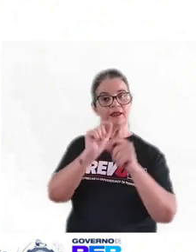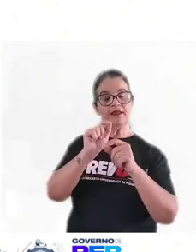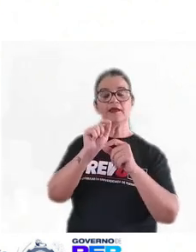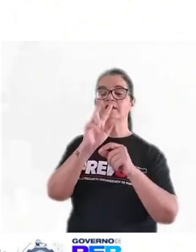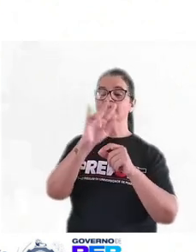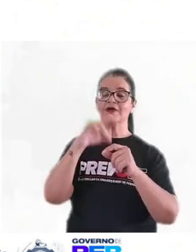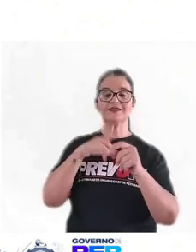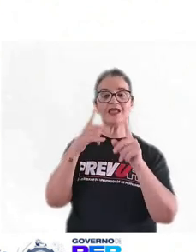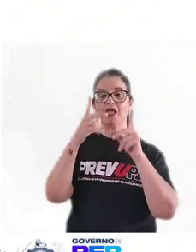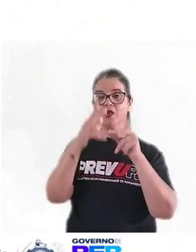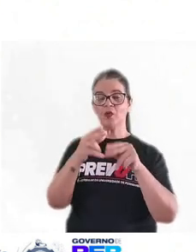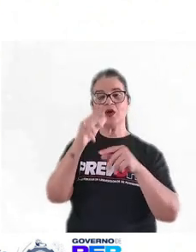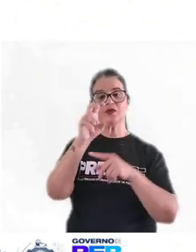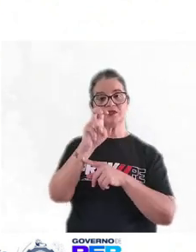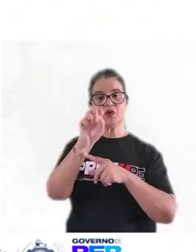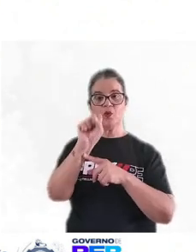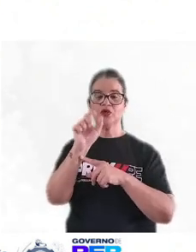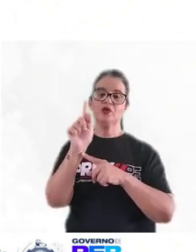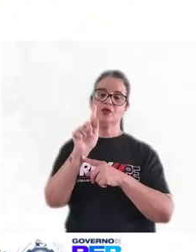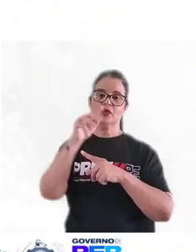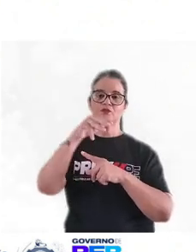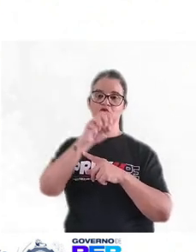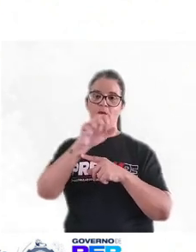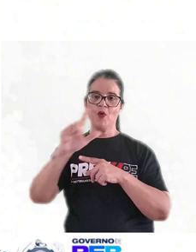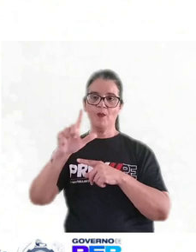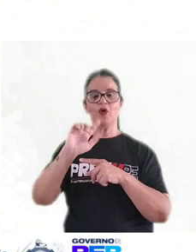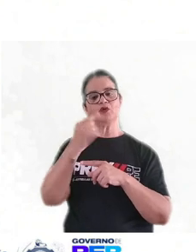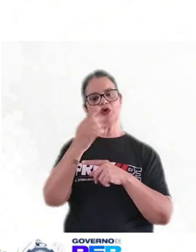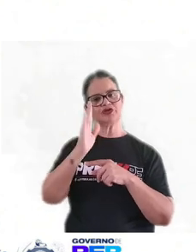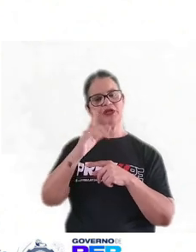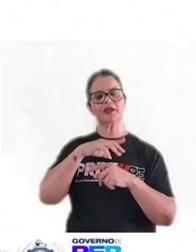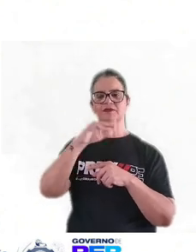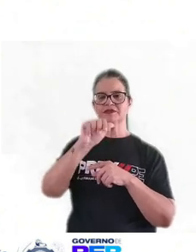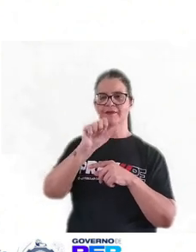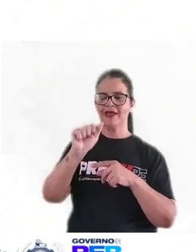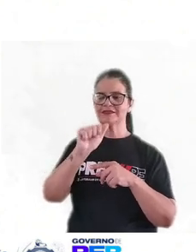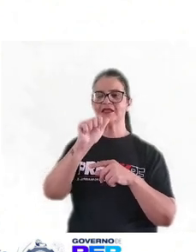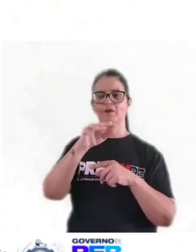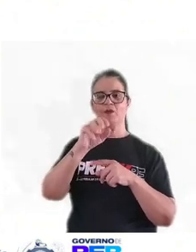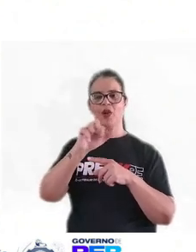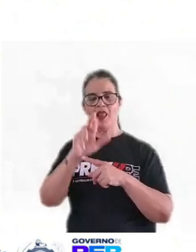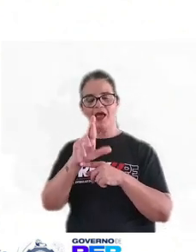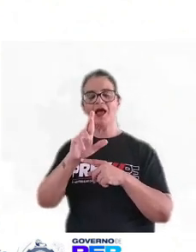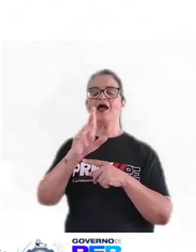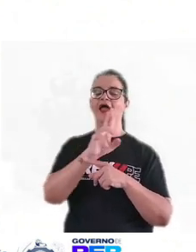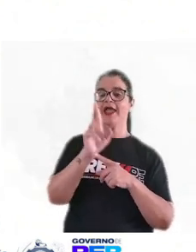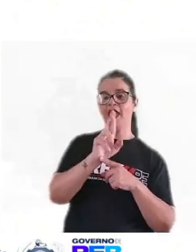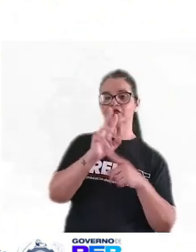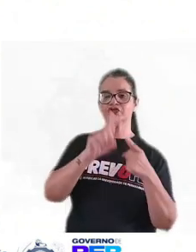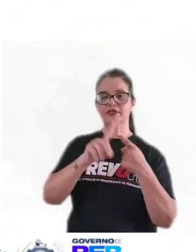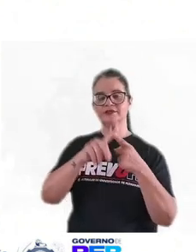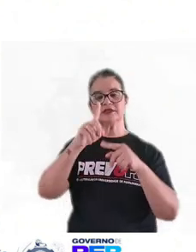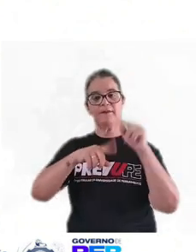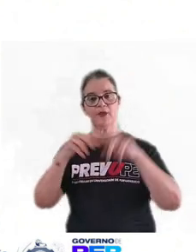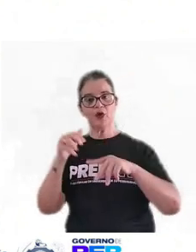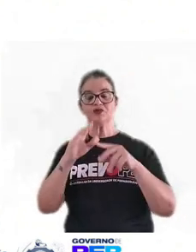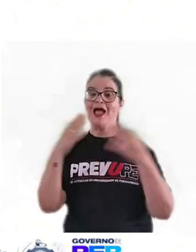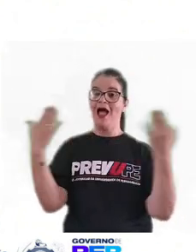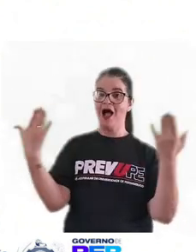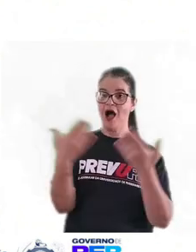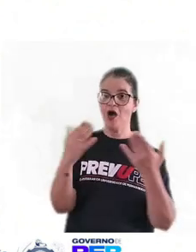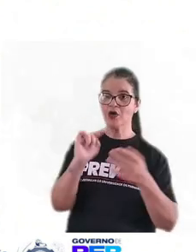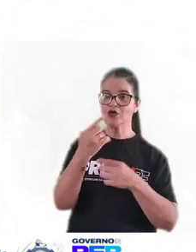que será igual a 58 gramas por mol. Então, nós já temos a massa molar, tanto de reagentes quanto de